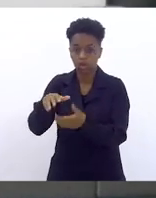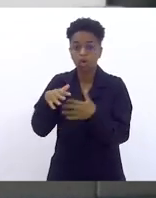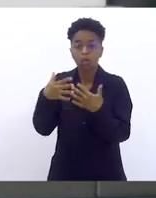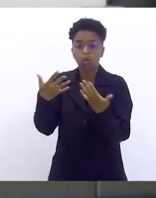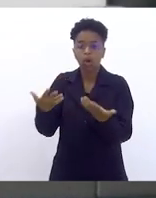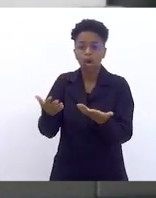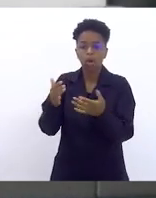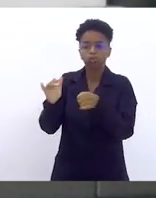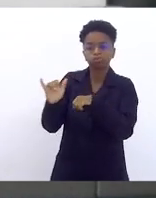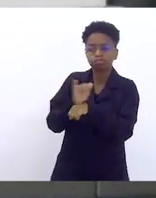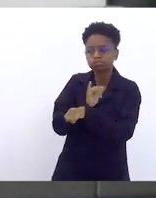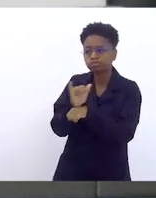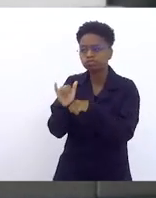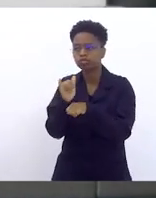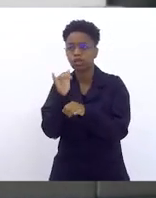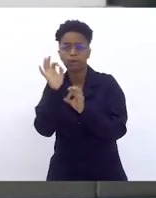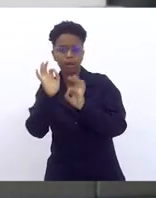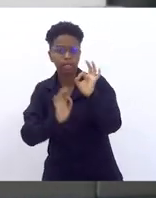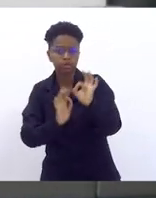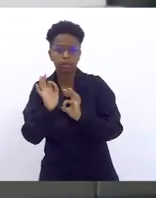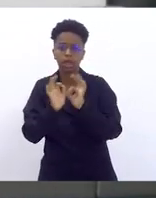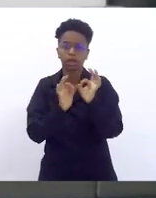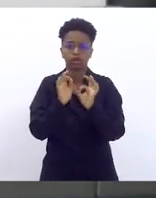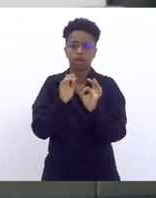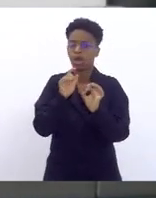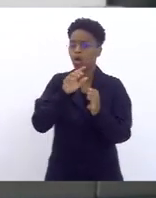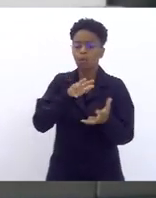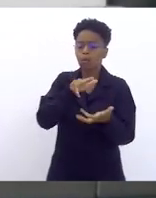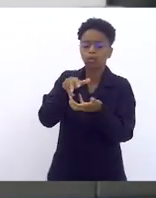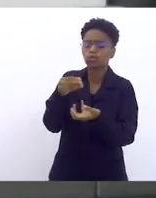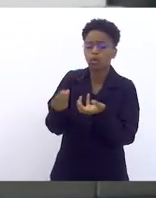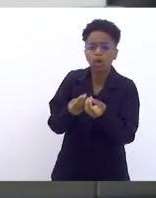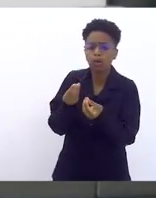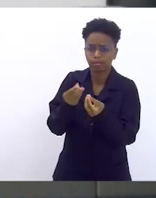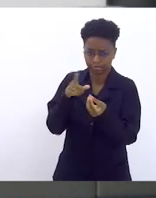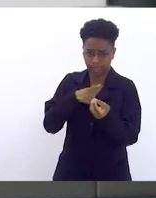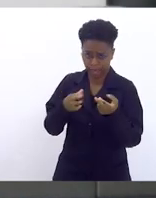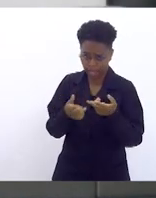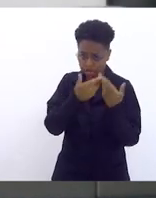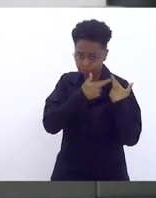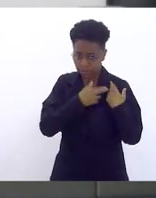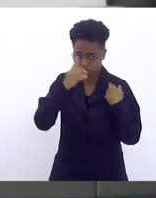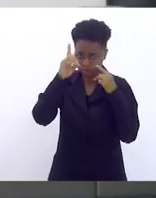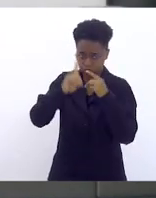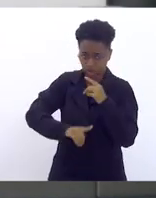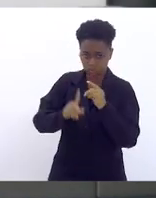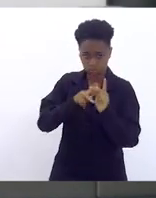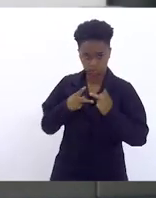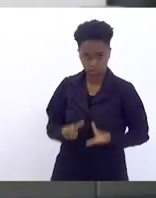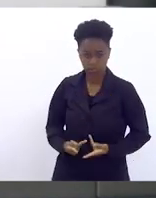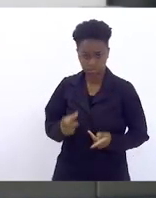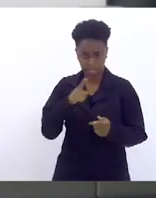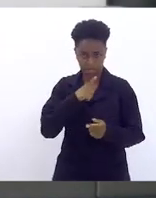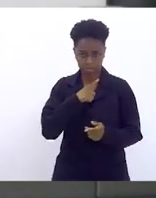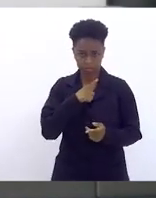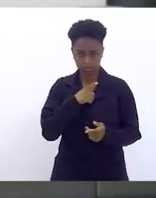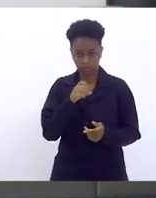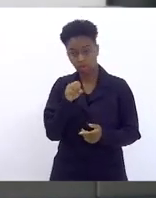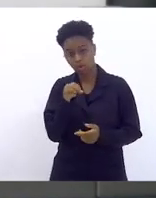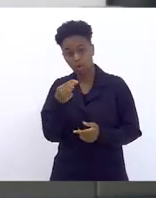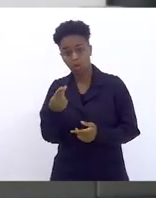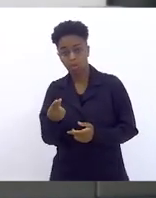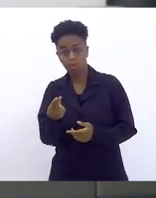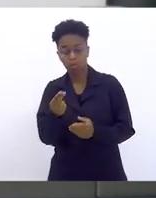o mundo para onde vai o mundo né é um mundo que tem respeito aos direitos humanos é um mundo que combate